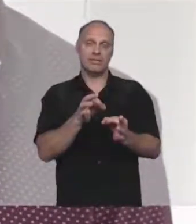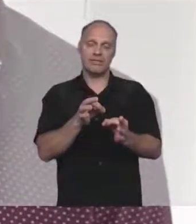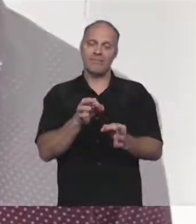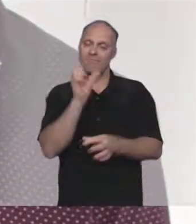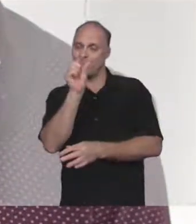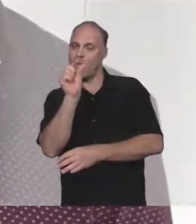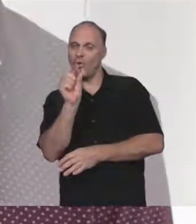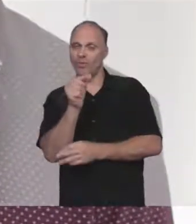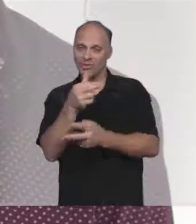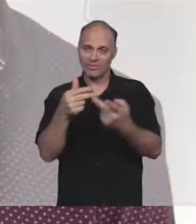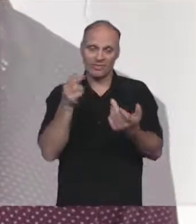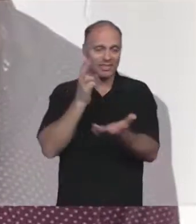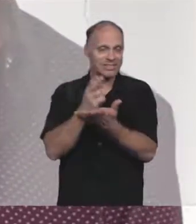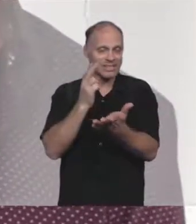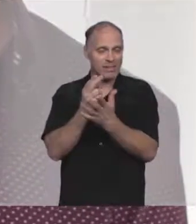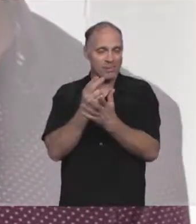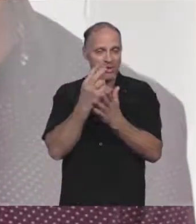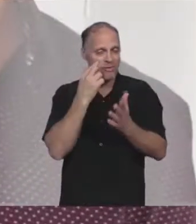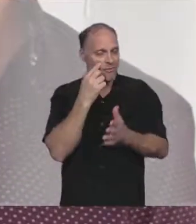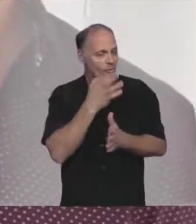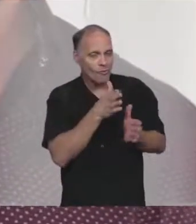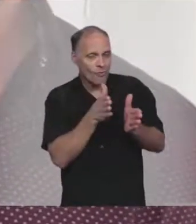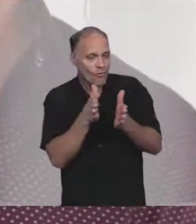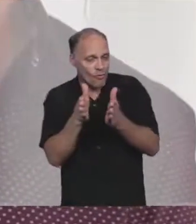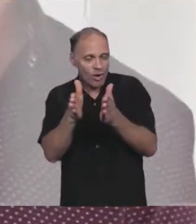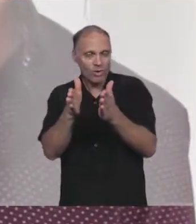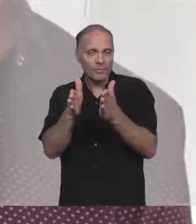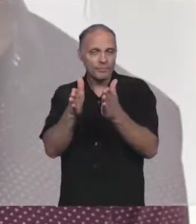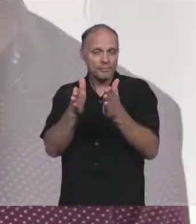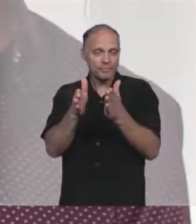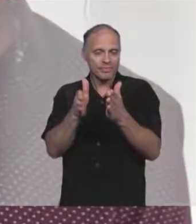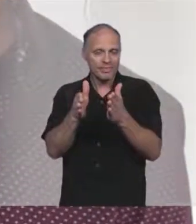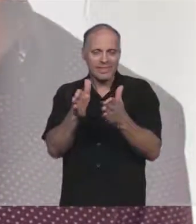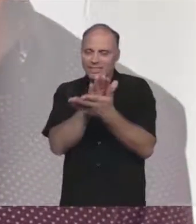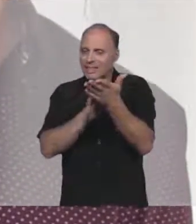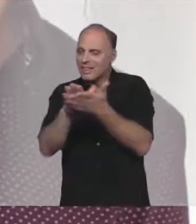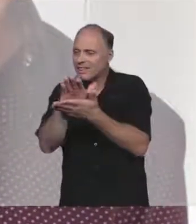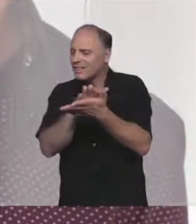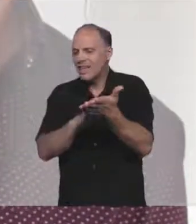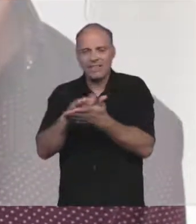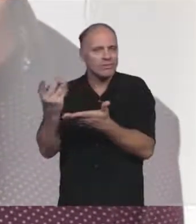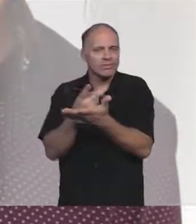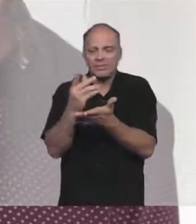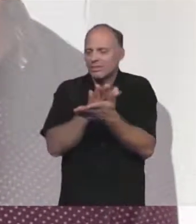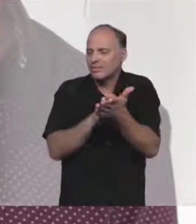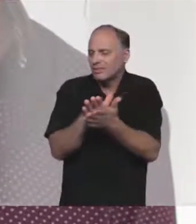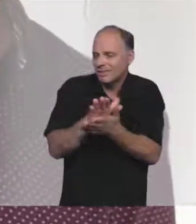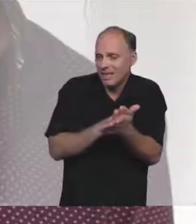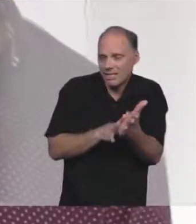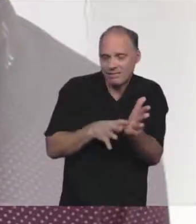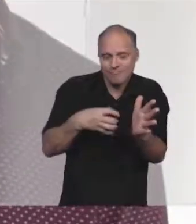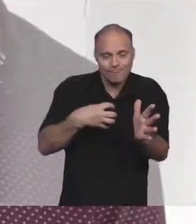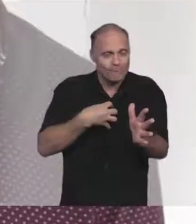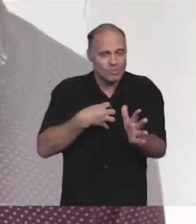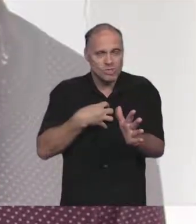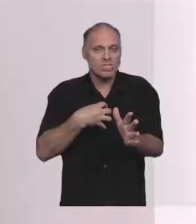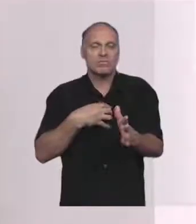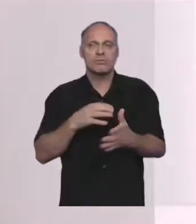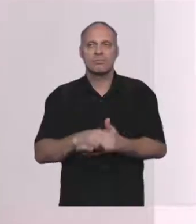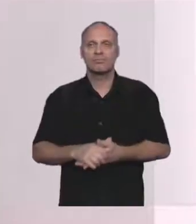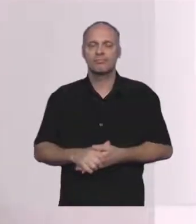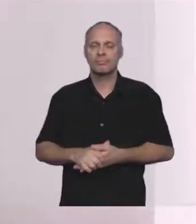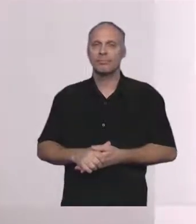acho que é um pouco isso, assim. Eu sempre vou em direção a esse nada, né? Eu acho que é um pouco por